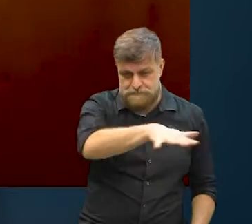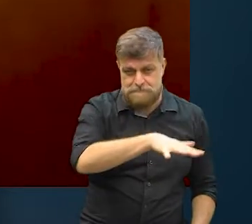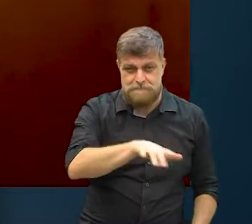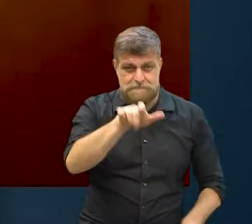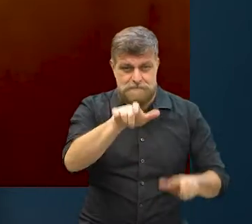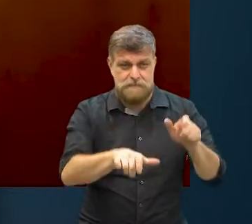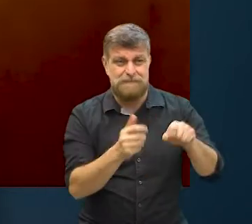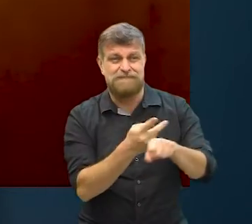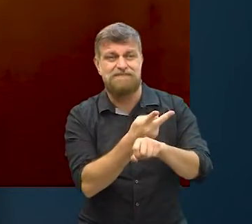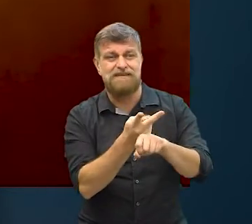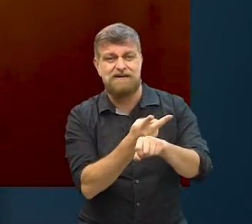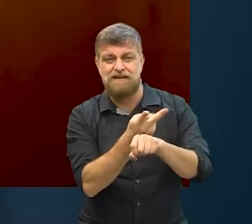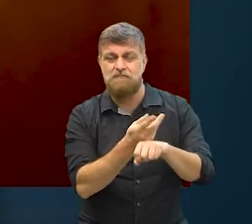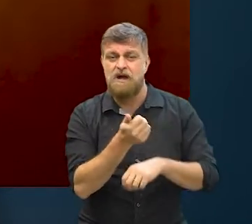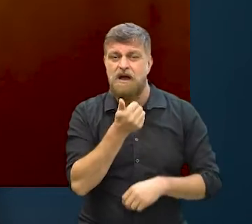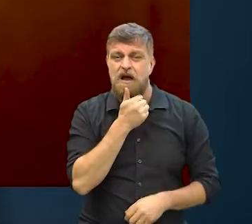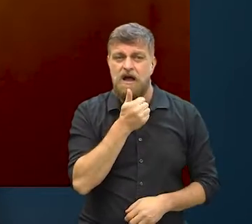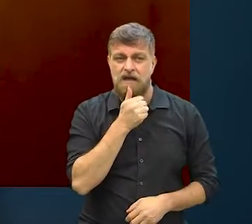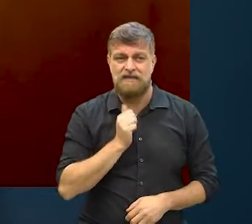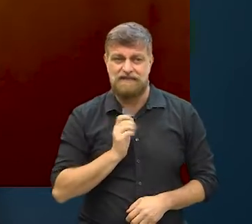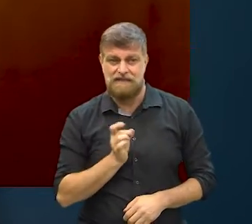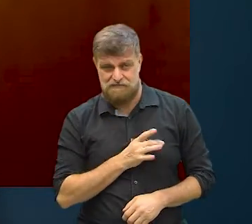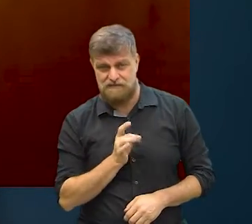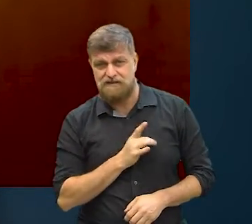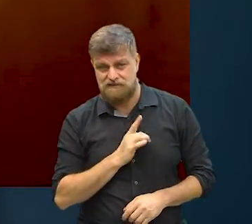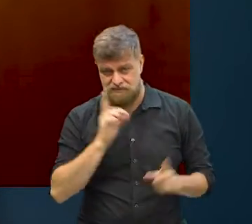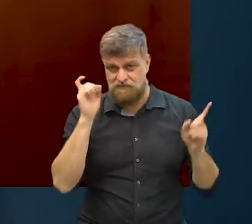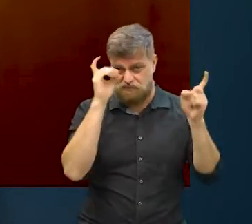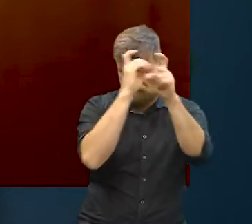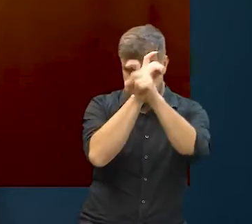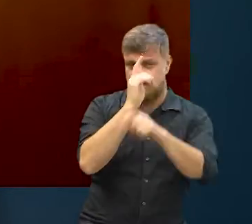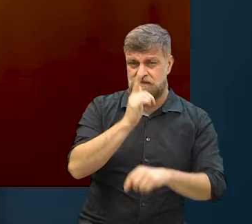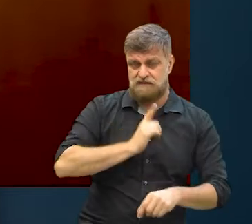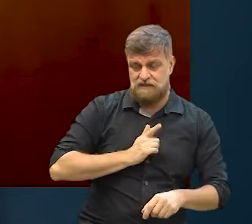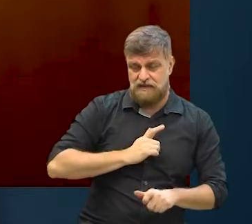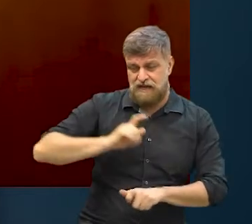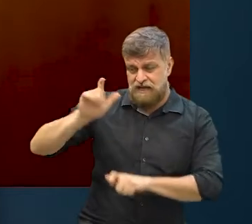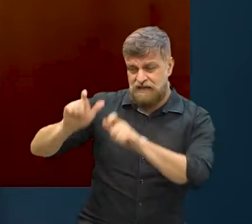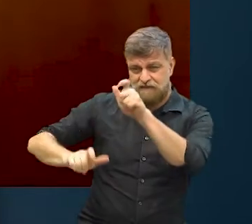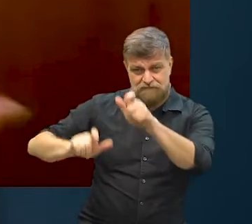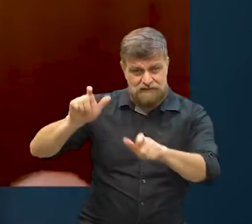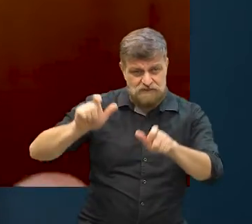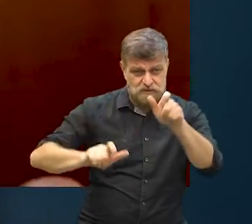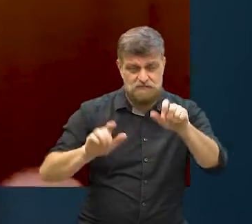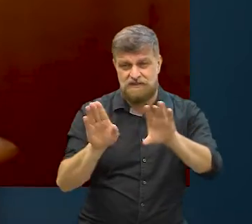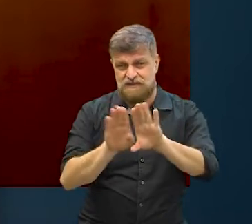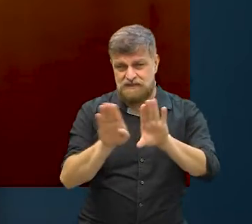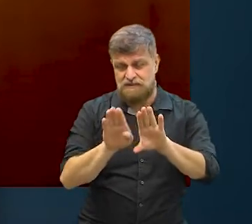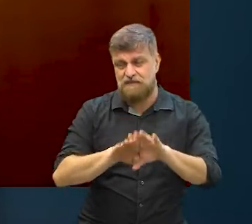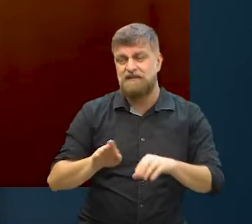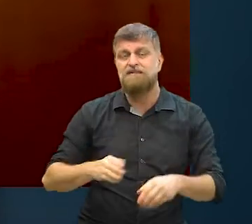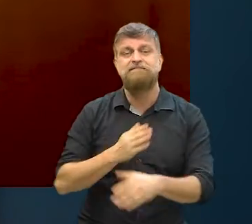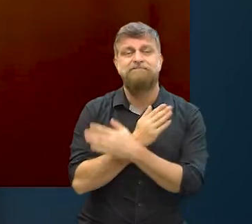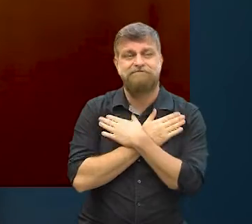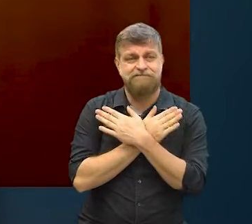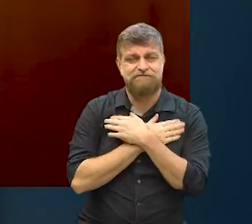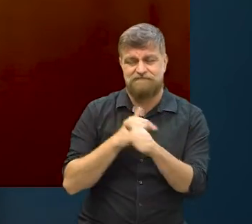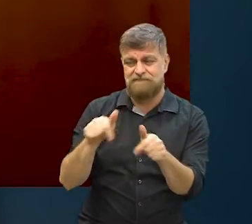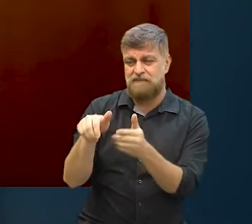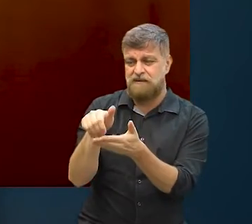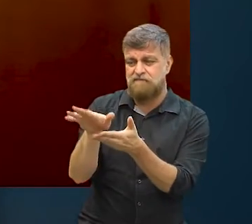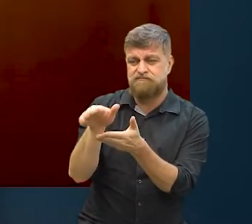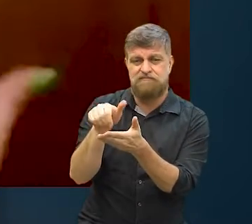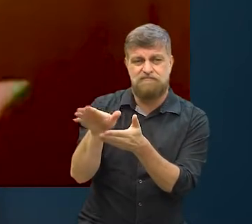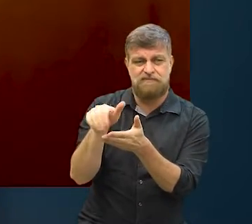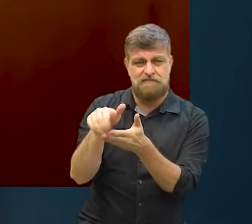pessoas procuram, mas estão com um pouco ainda, a gente está com um pouco de dificuldade, porque as pessoas também, né? Muita gente ficou desempregada, muita